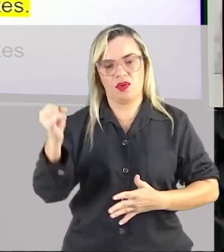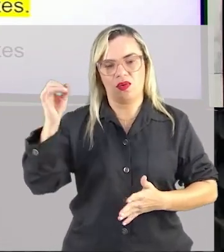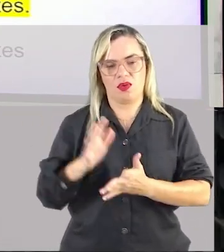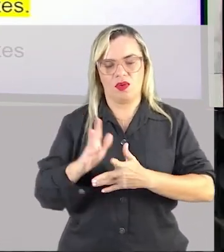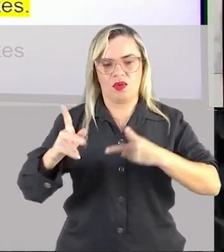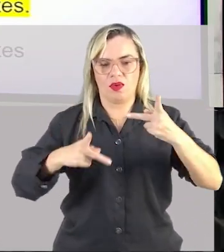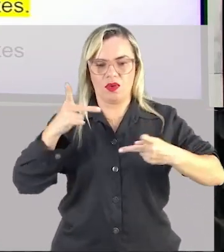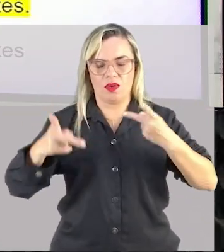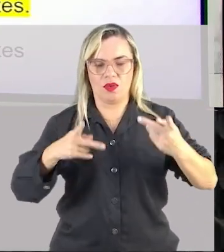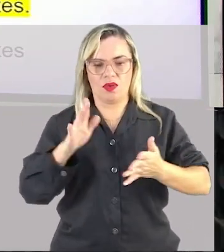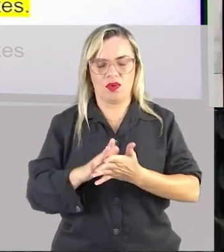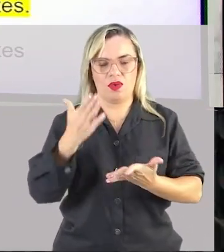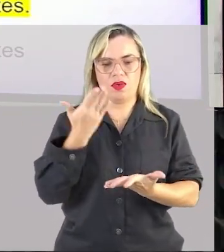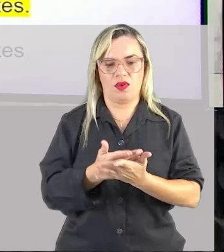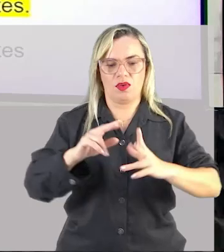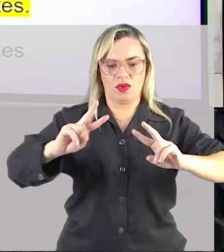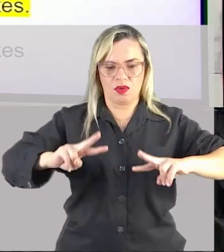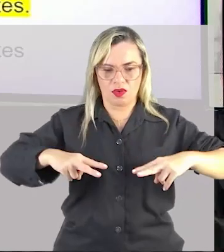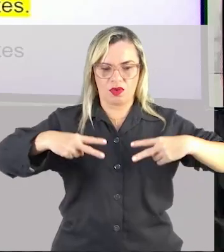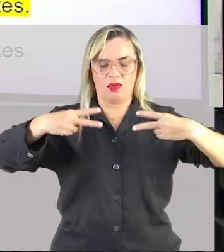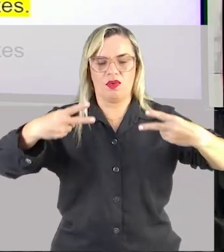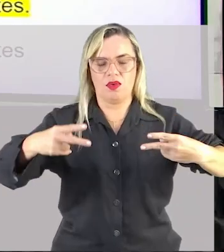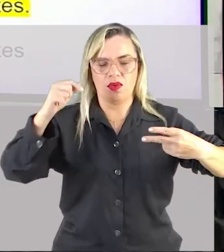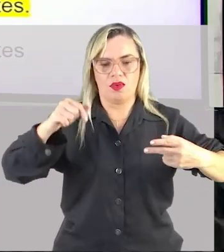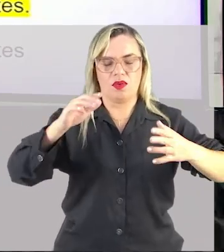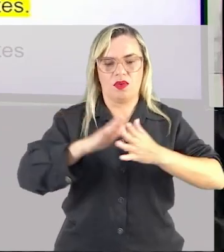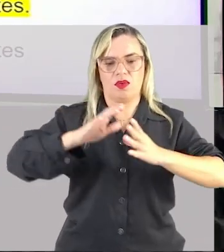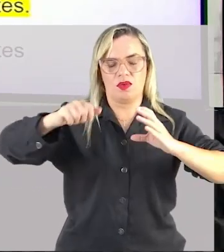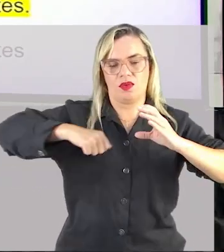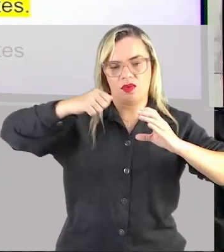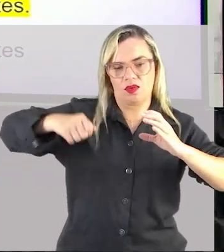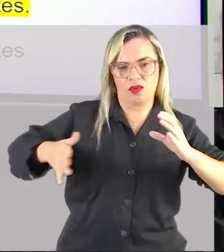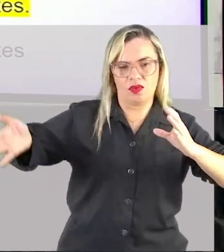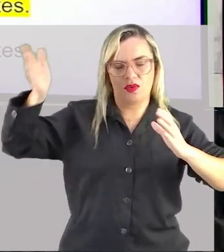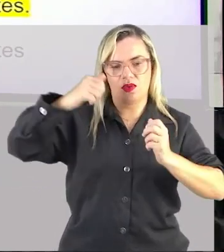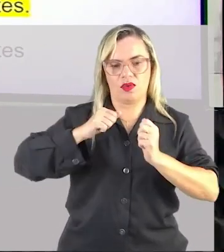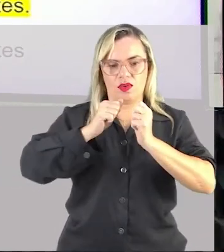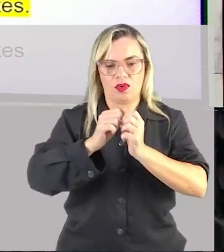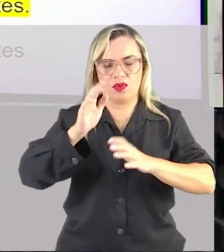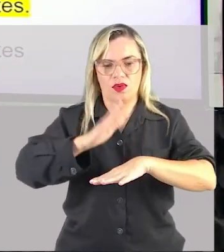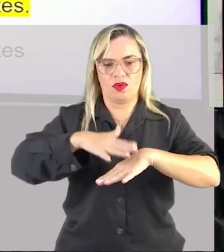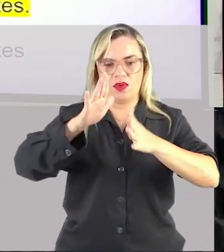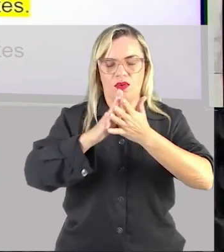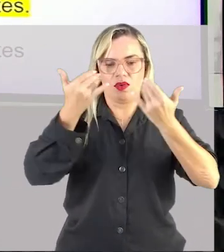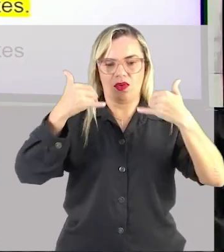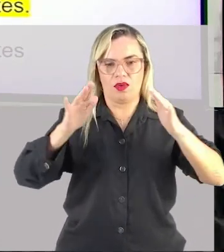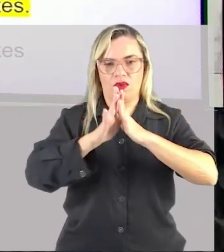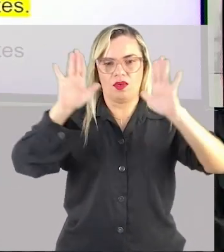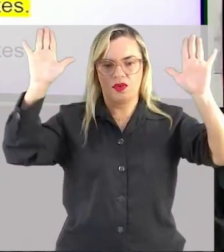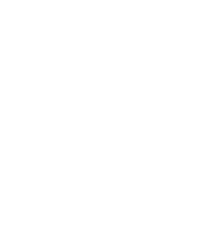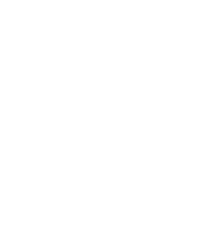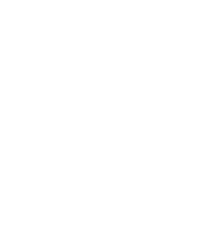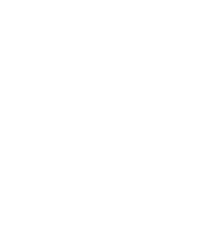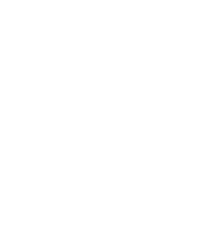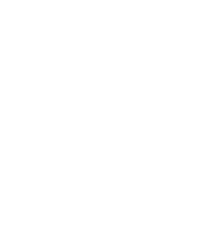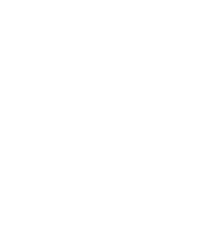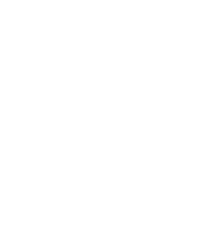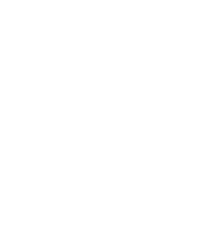falar, o material aí está no link para vocês aí no vídeo, tá? Venham com a gente para mais informações. Hasta luego!